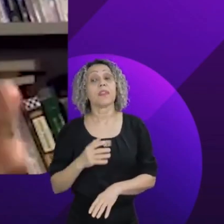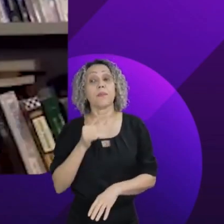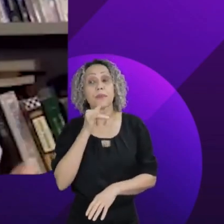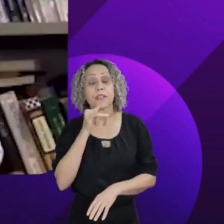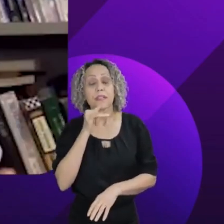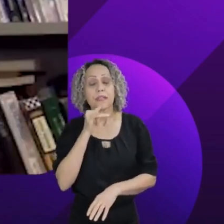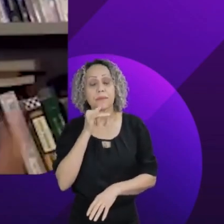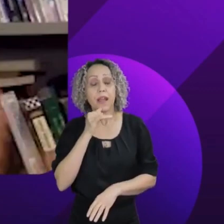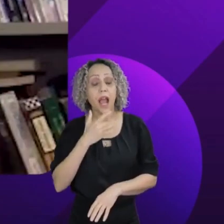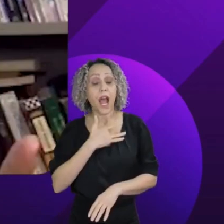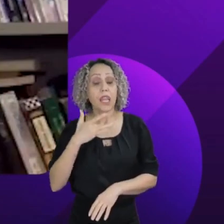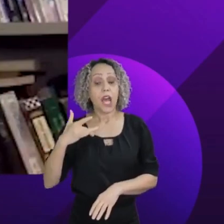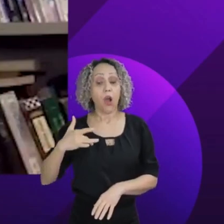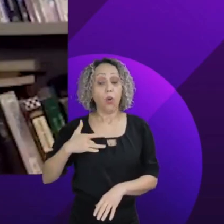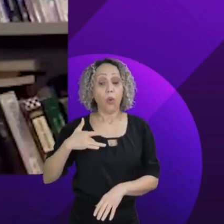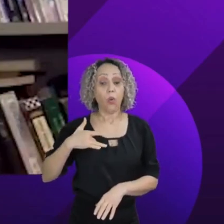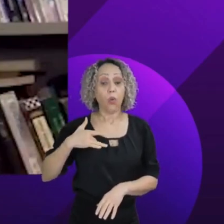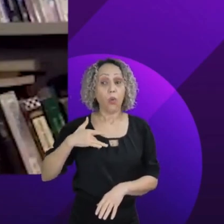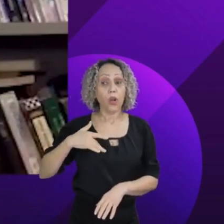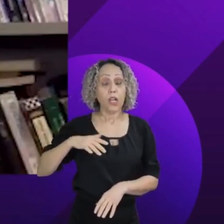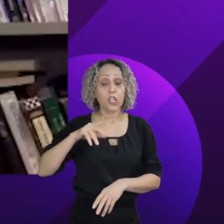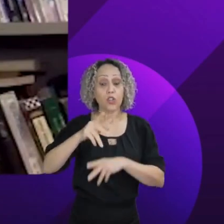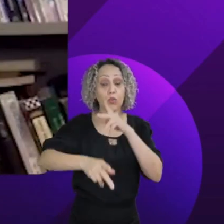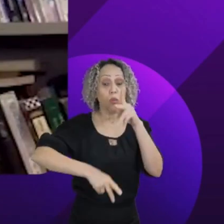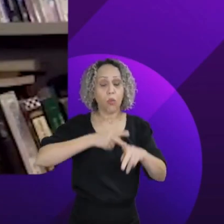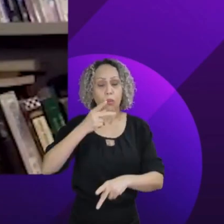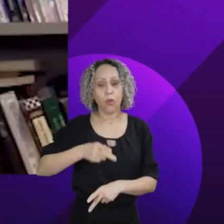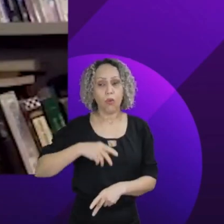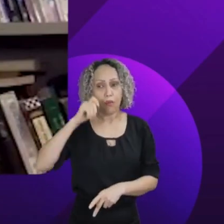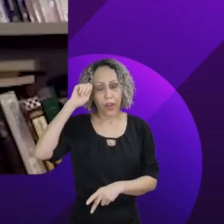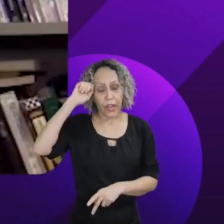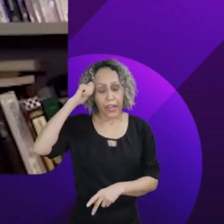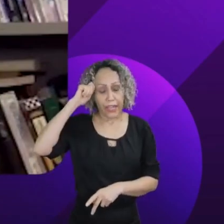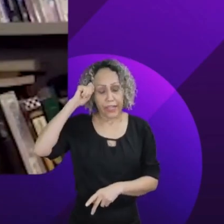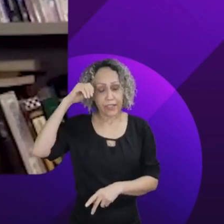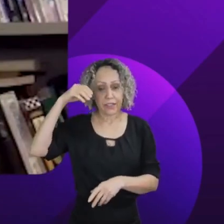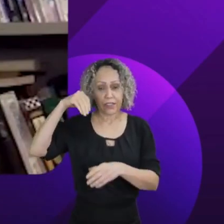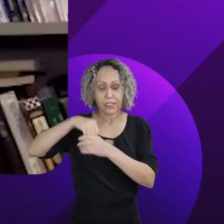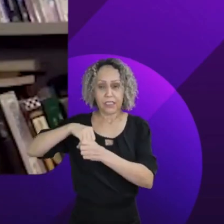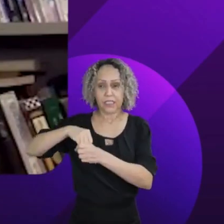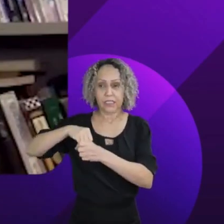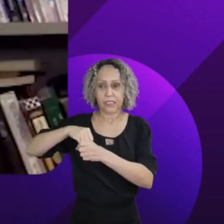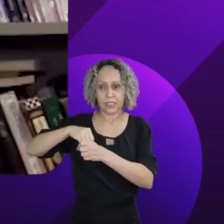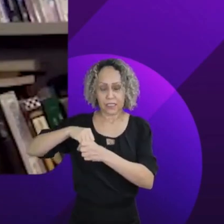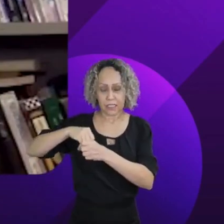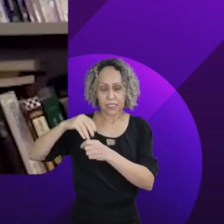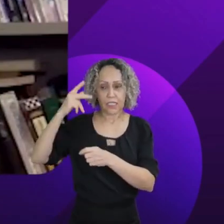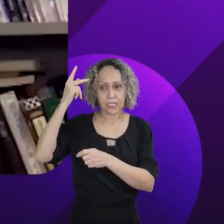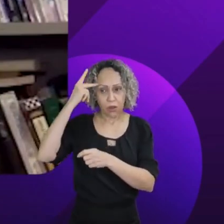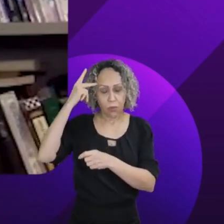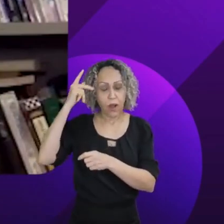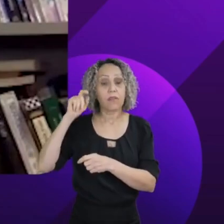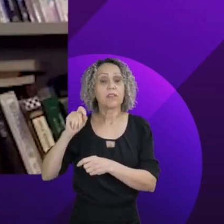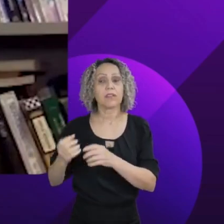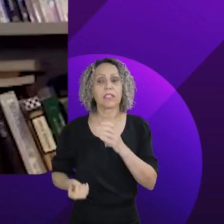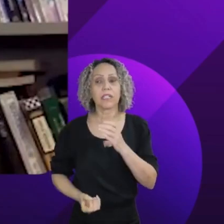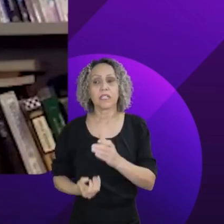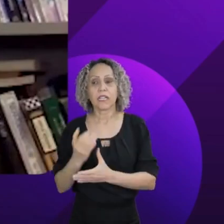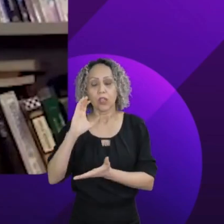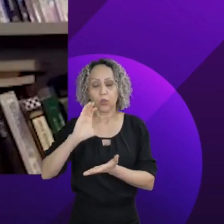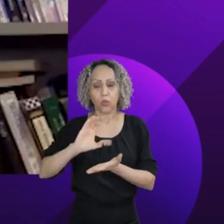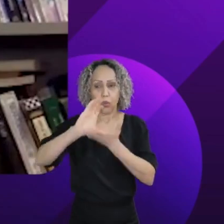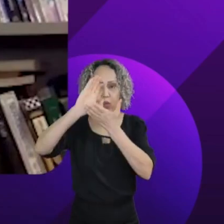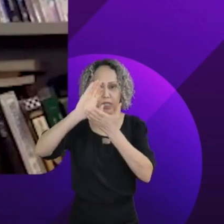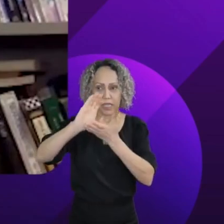tem também no Conselho Municipal de Saúde uma comissão que pensa os